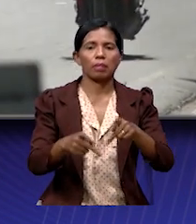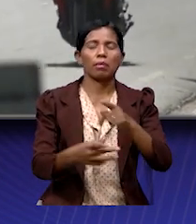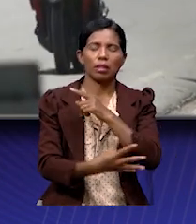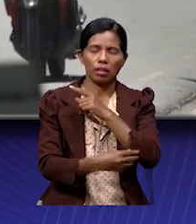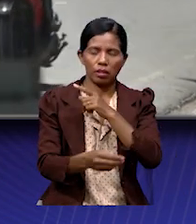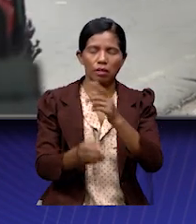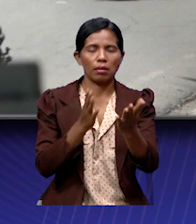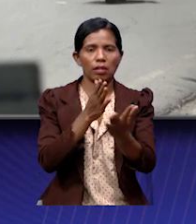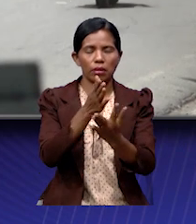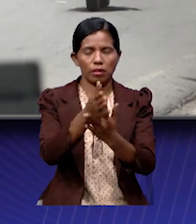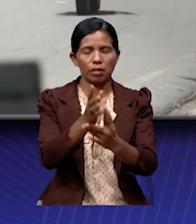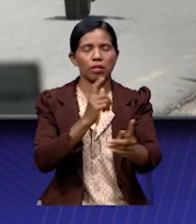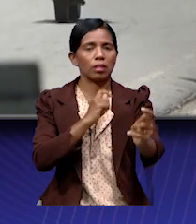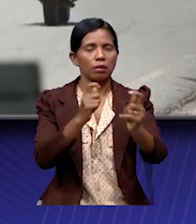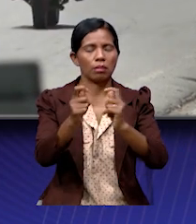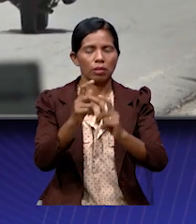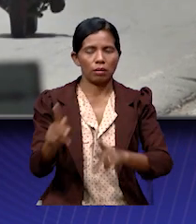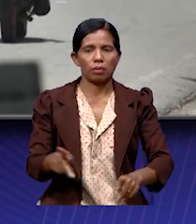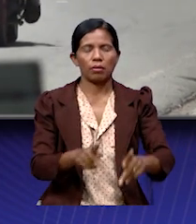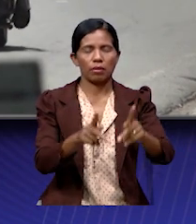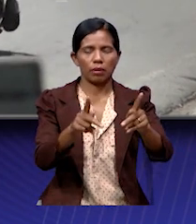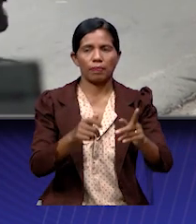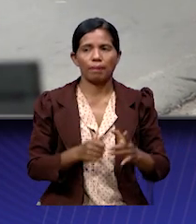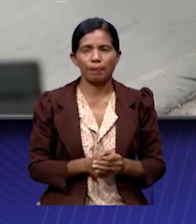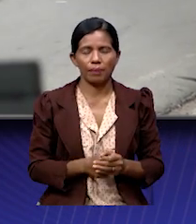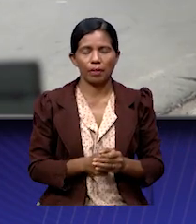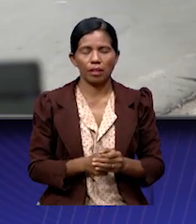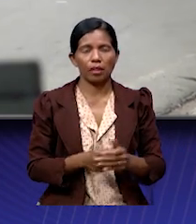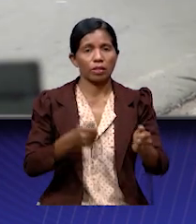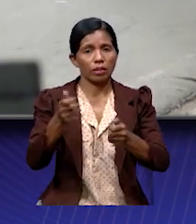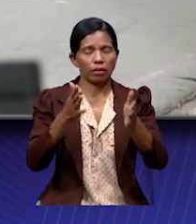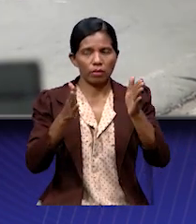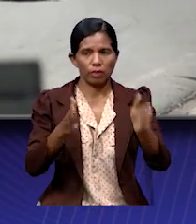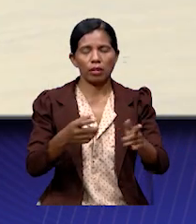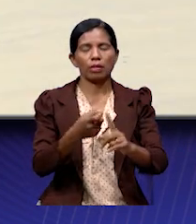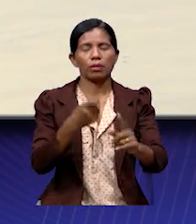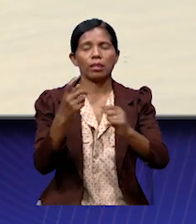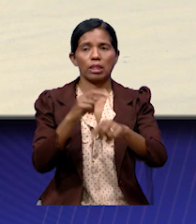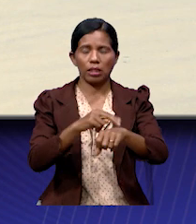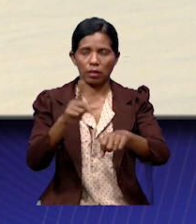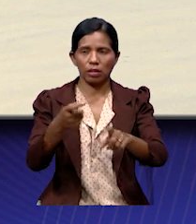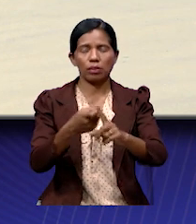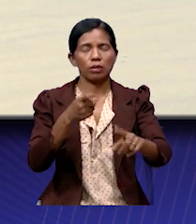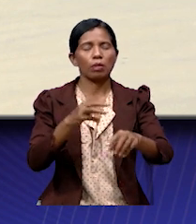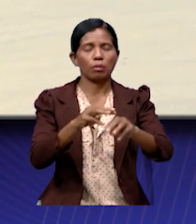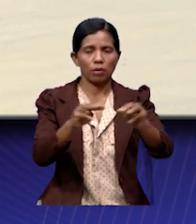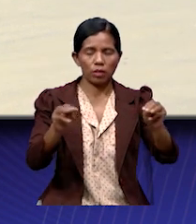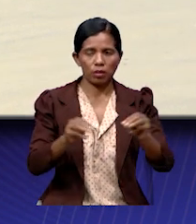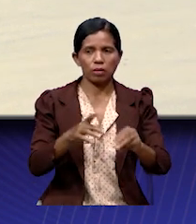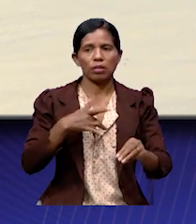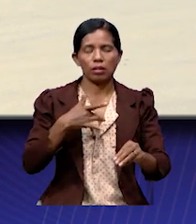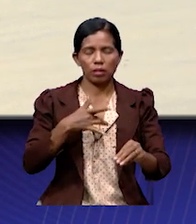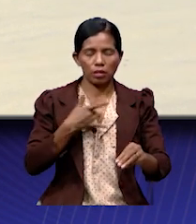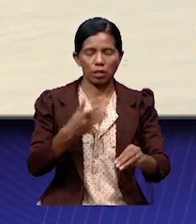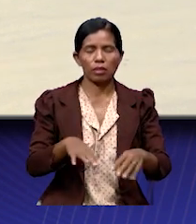ba transporte público. Condutor ba transporte público, tanto russo nacional no município, sente o